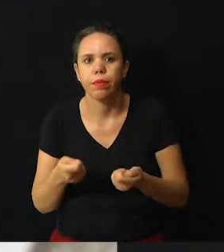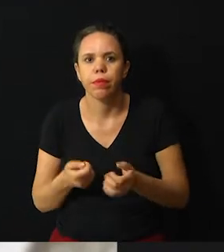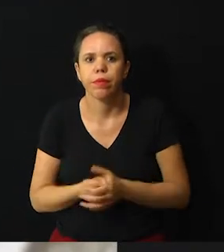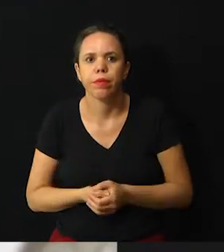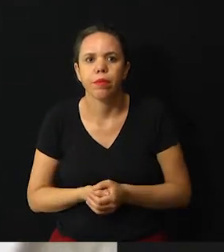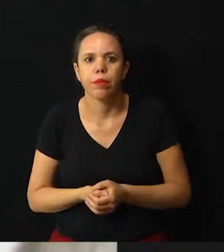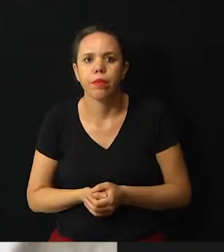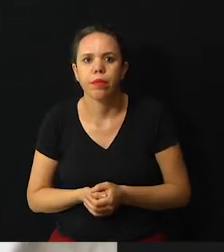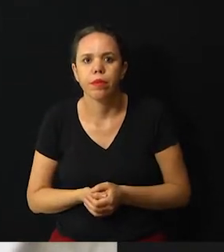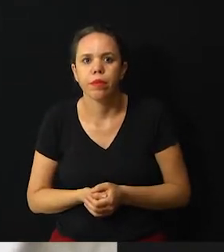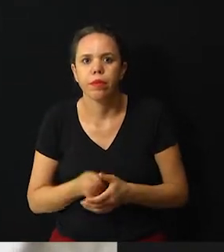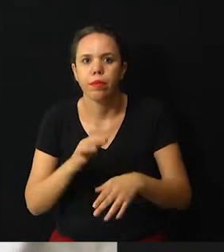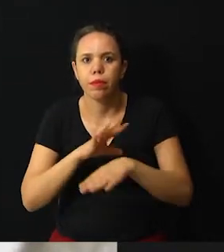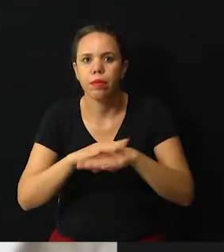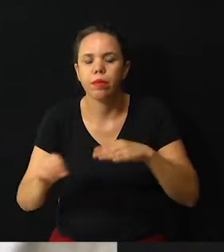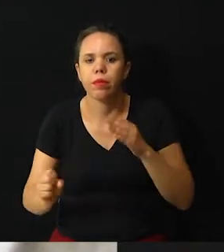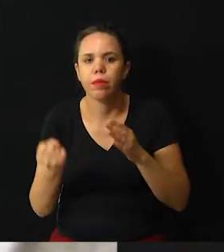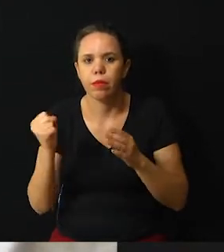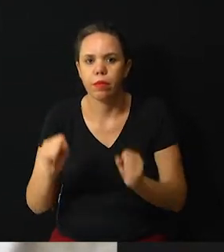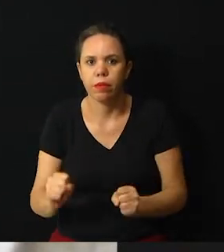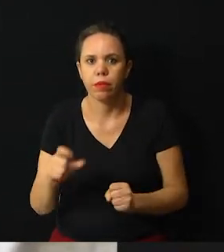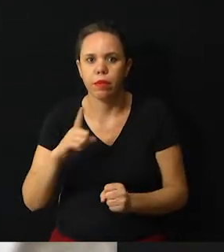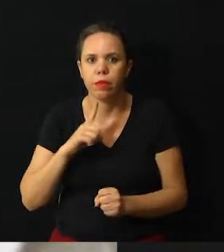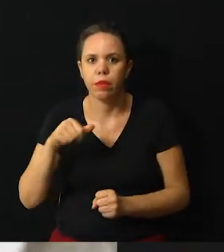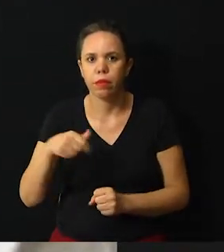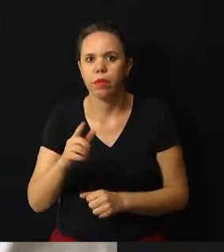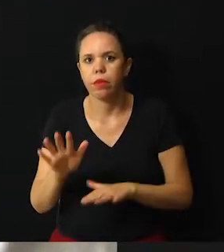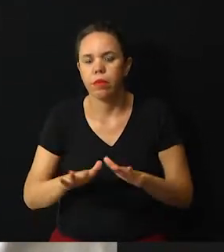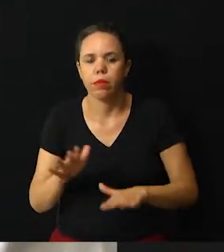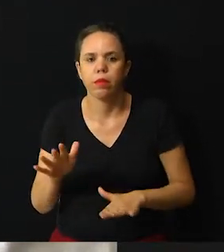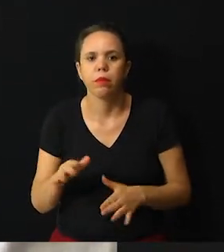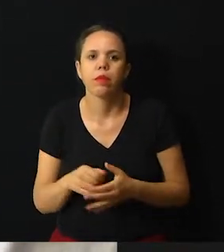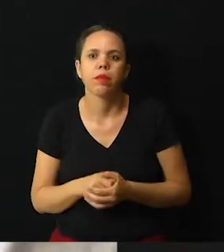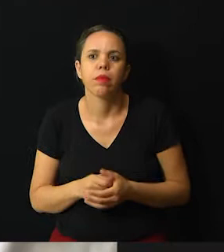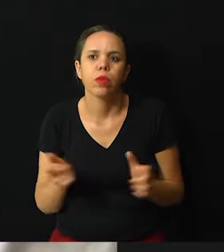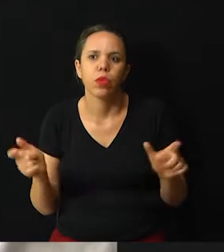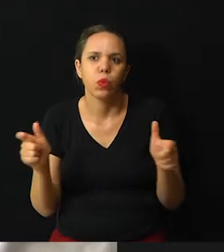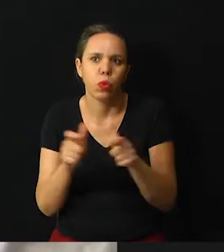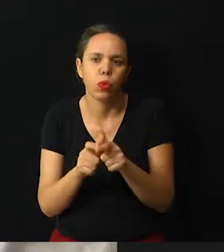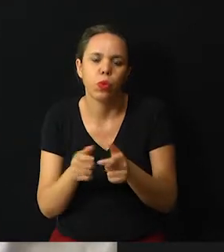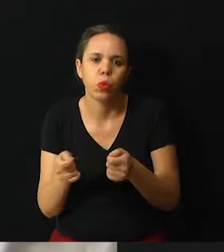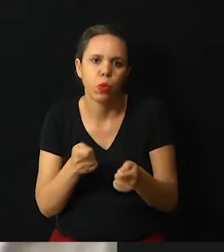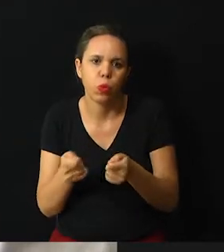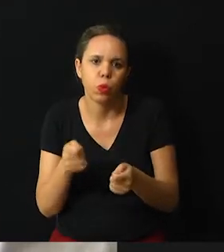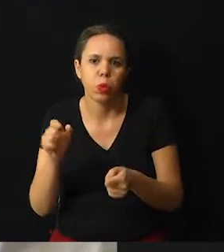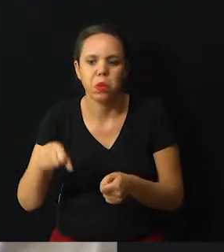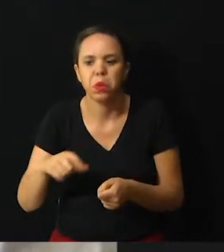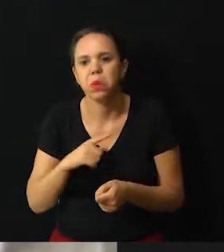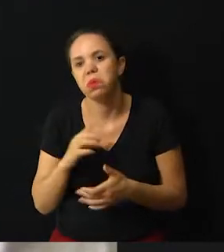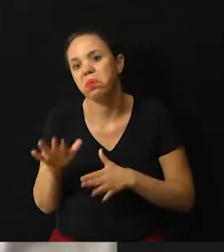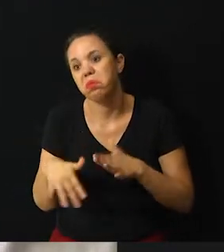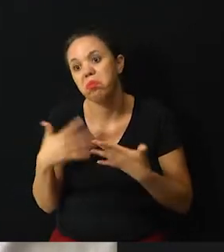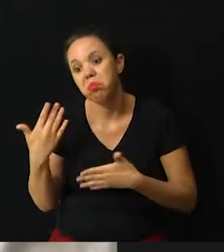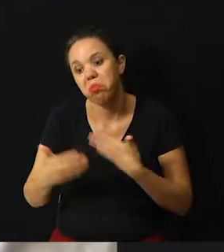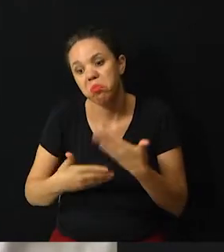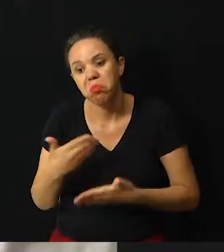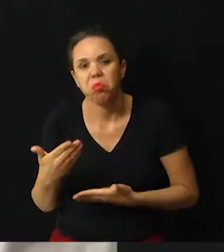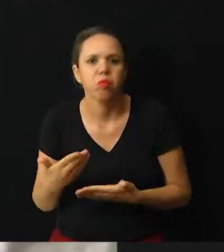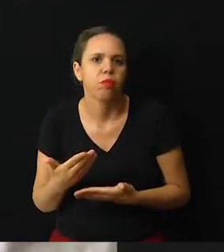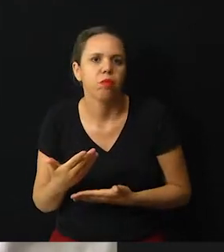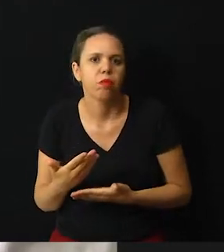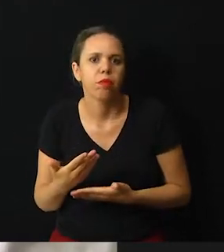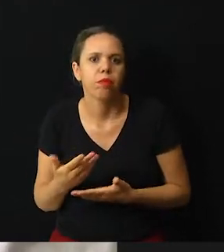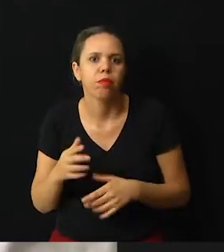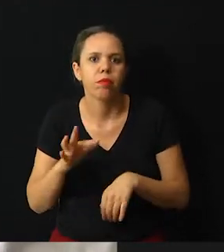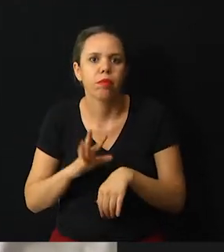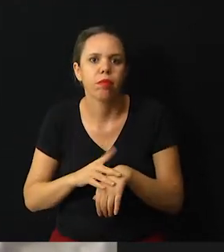controle, né? A cura pode ou não vir com o tempo. A cura a gente fala em remissão, né? Remissão, doença estacionar, pode ou não vir com o tempo. Mas normalmente são